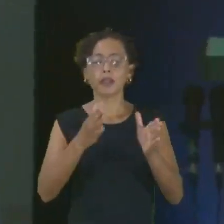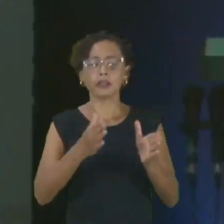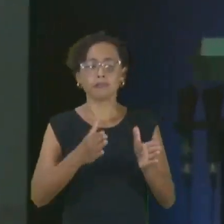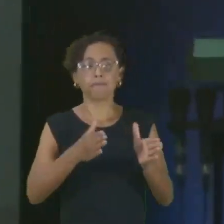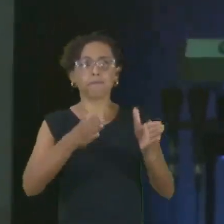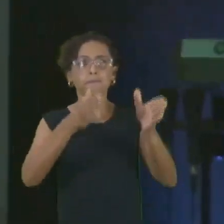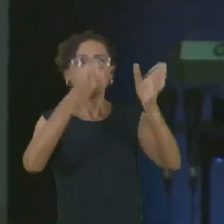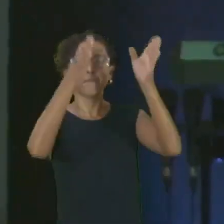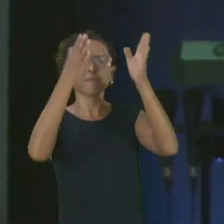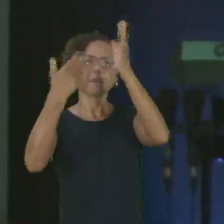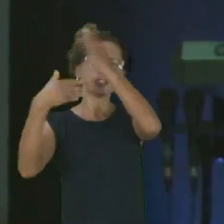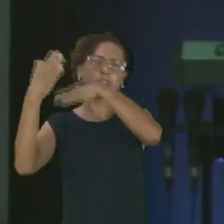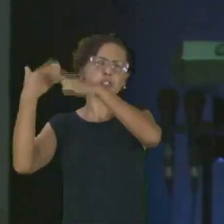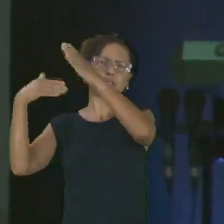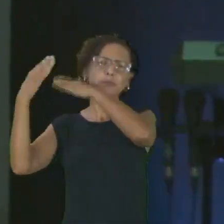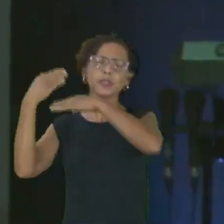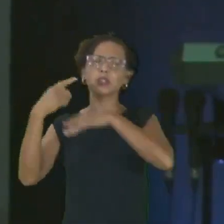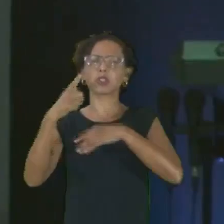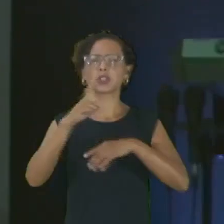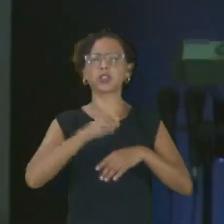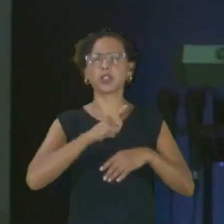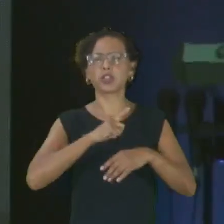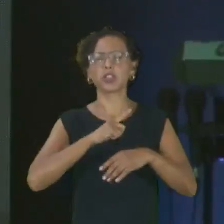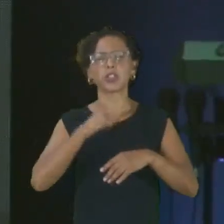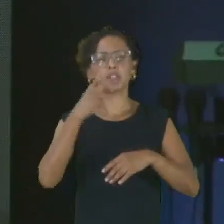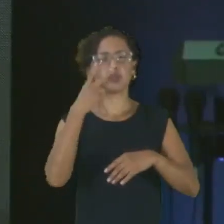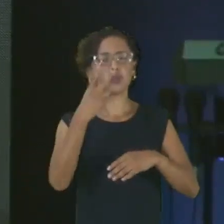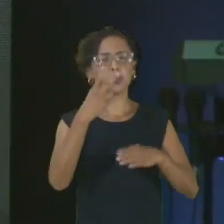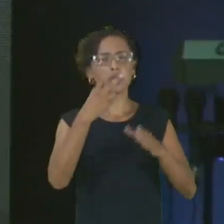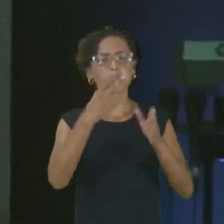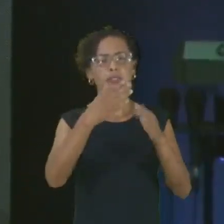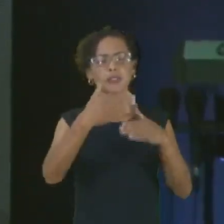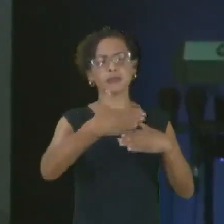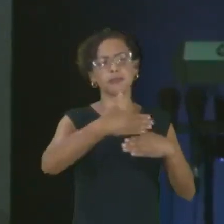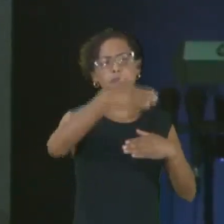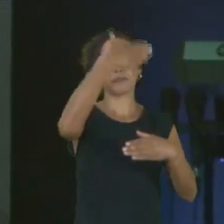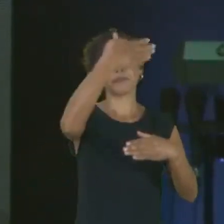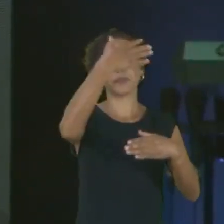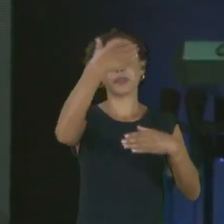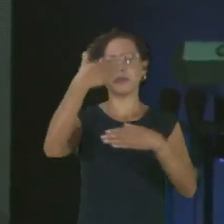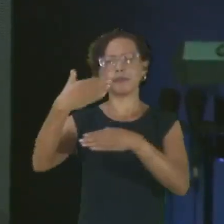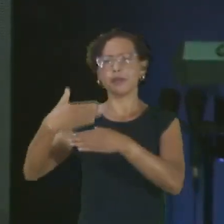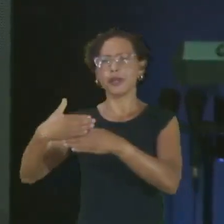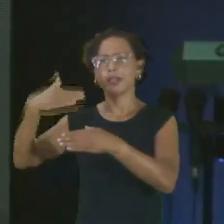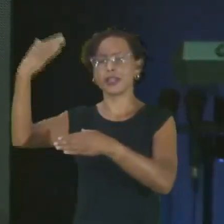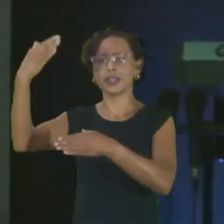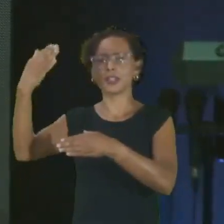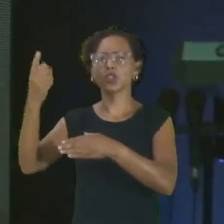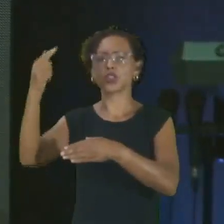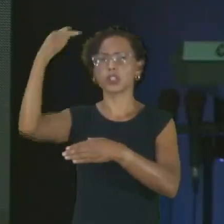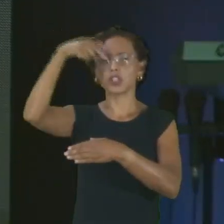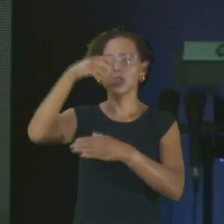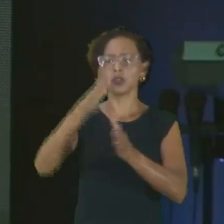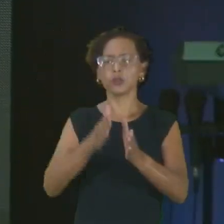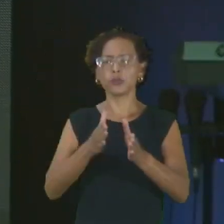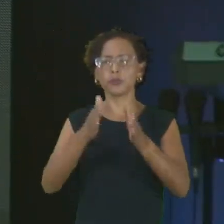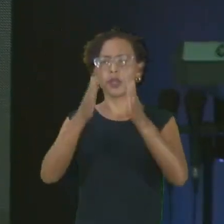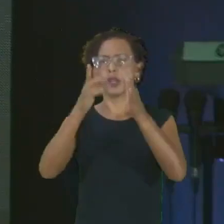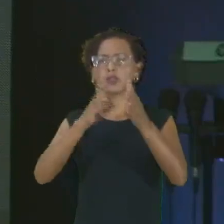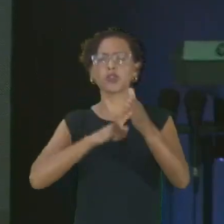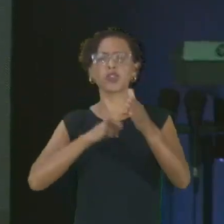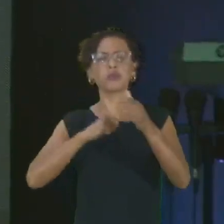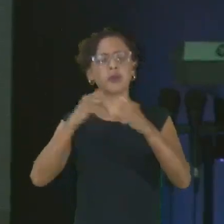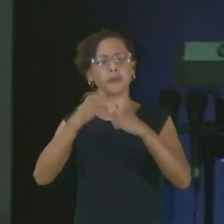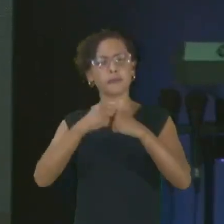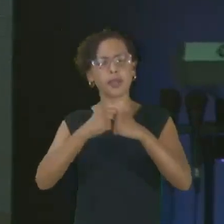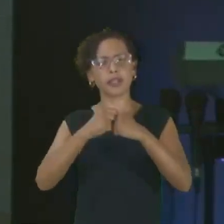antigamente, eles tinham duas paredes assim, no meio tinha uma pedra que mantinha o edifício erguido.